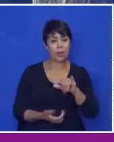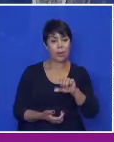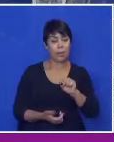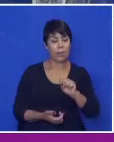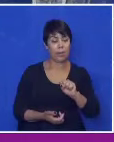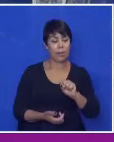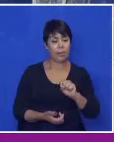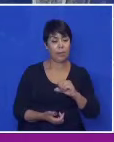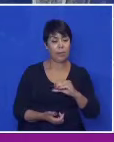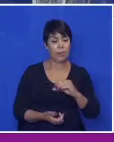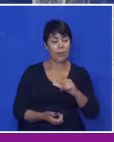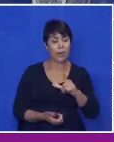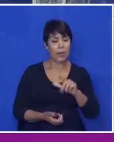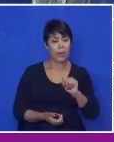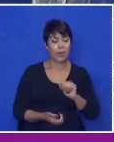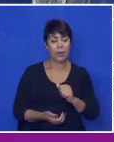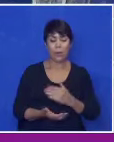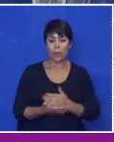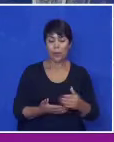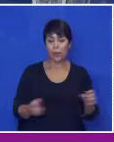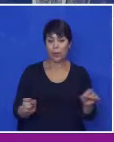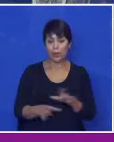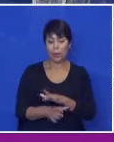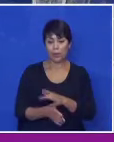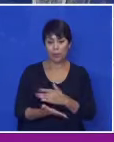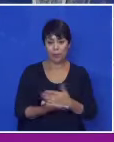tudo pronto para o sorteio da Loto Fácil. Vamos começar?